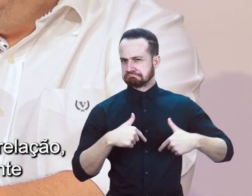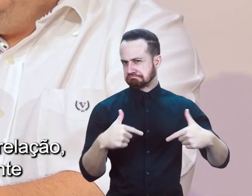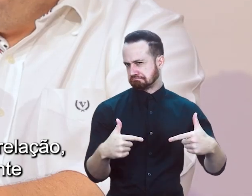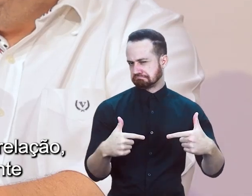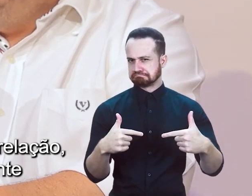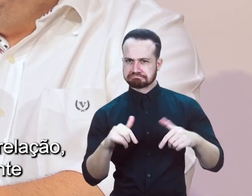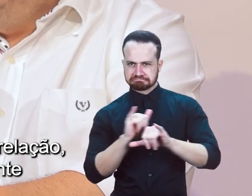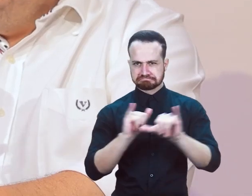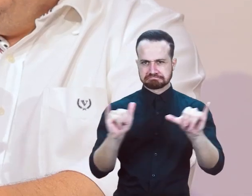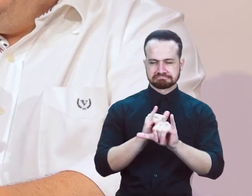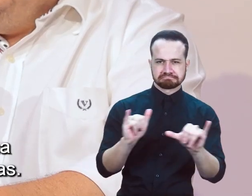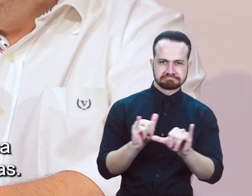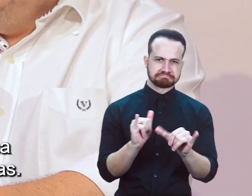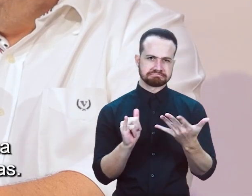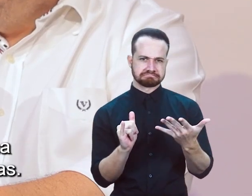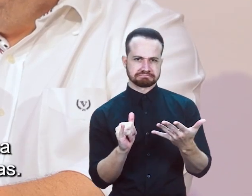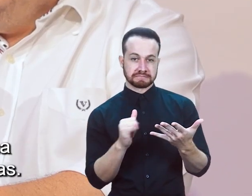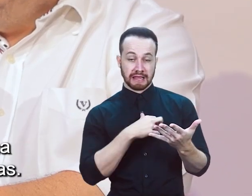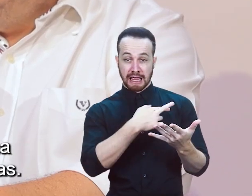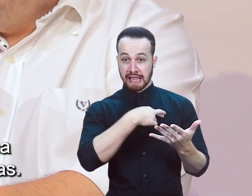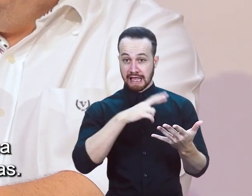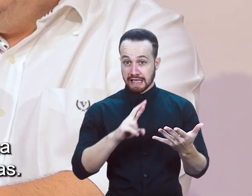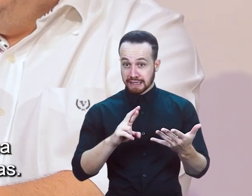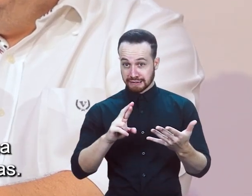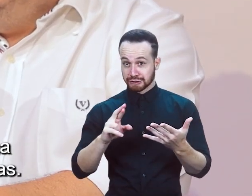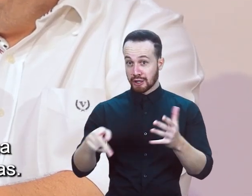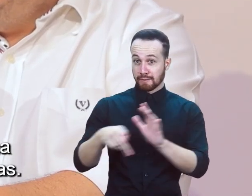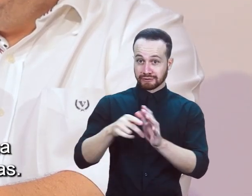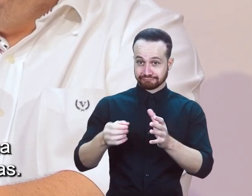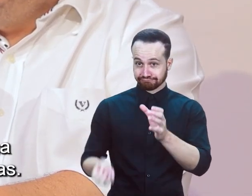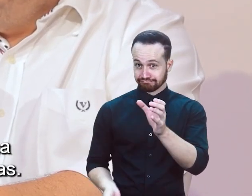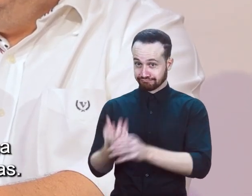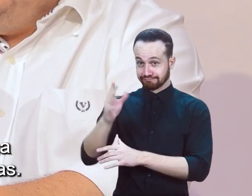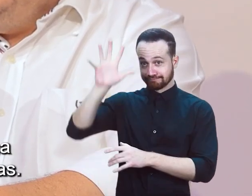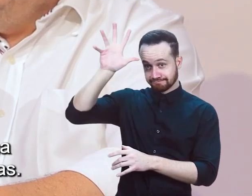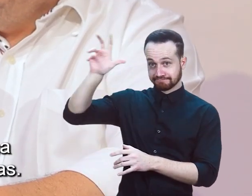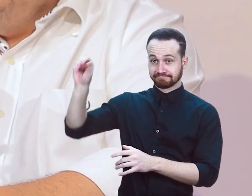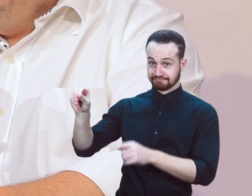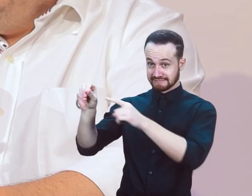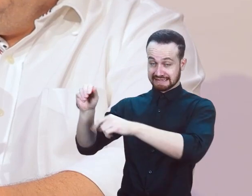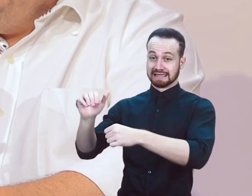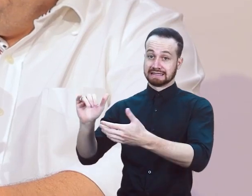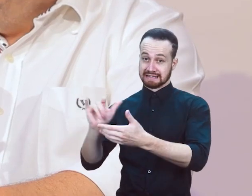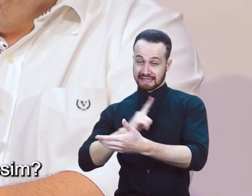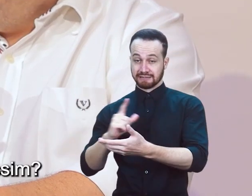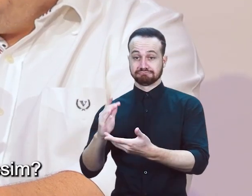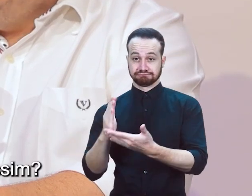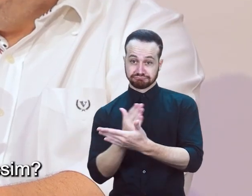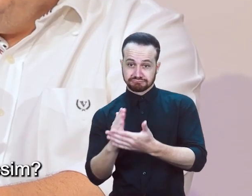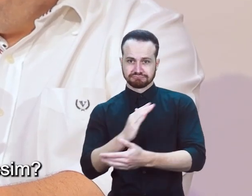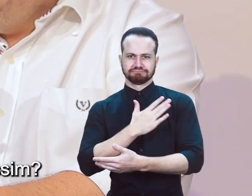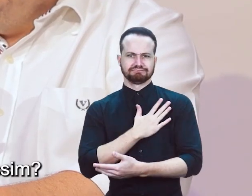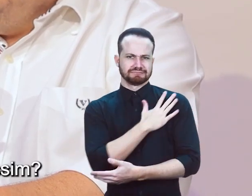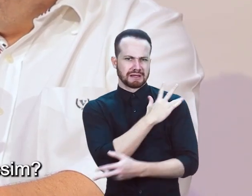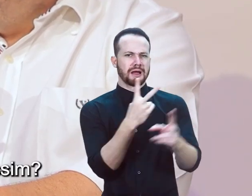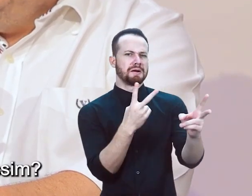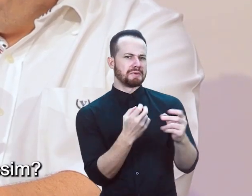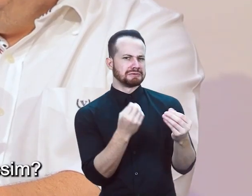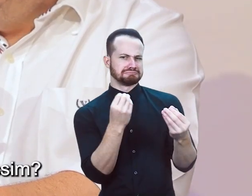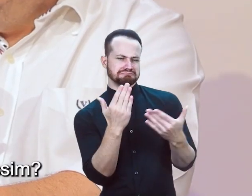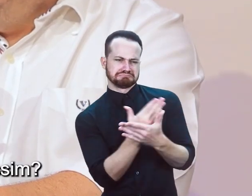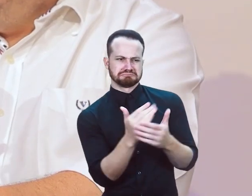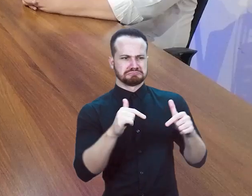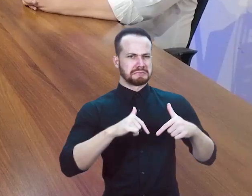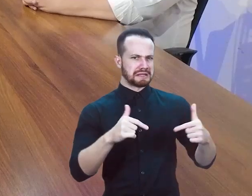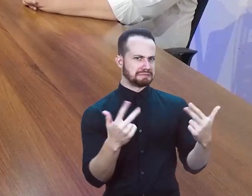trabalho, divulgava bastante as religiões de matriz africana, que também são discriminadas. Você percebe algum